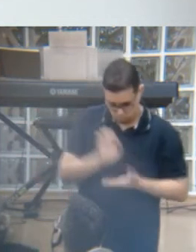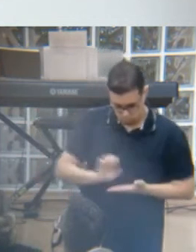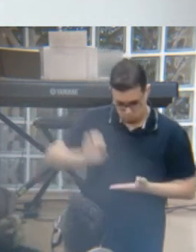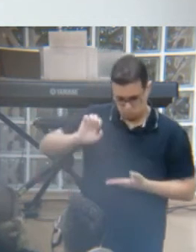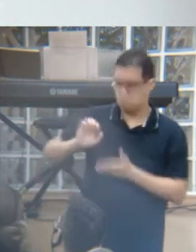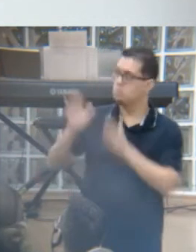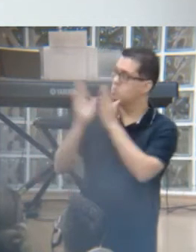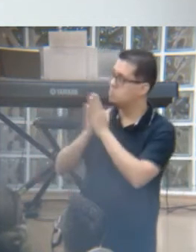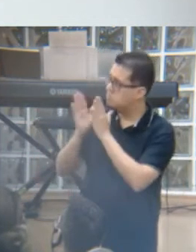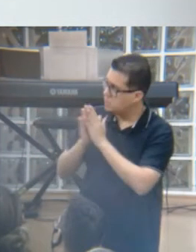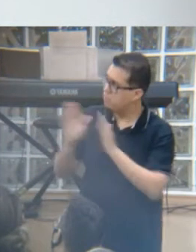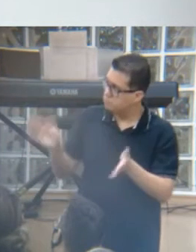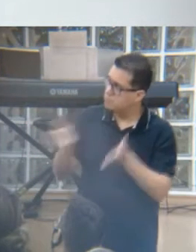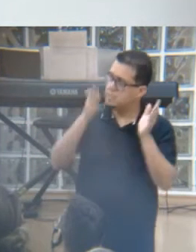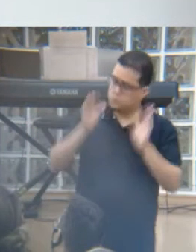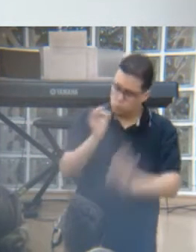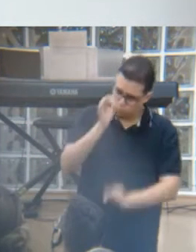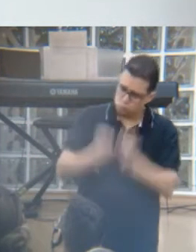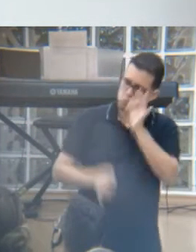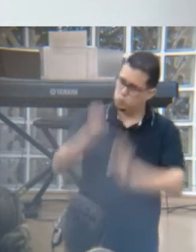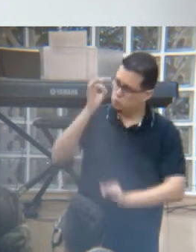palavra. Porém,